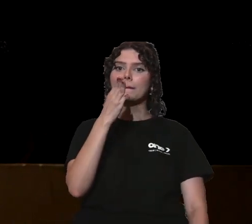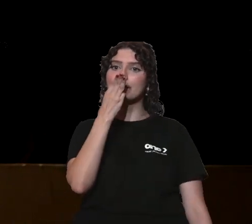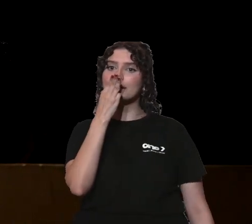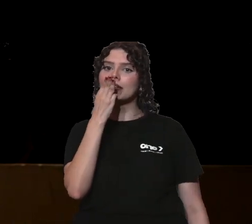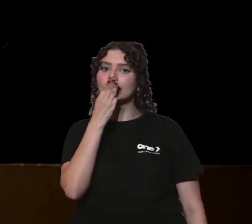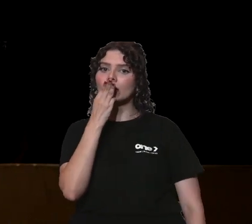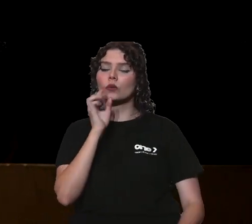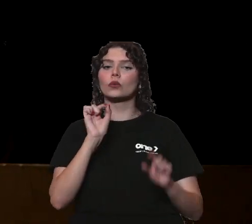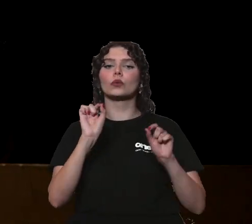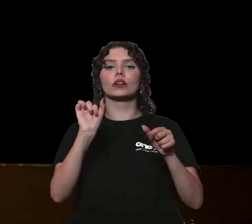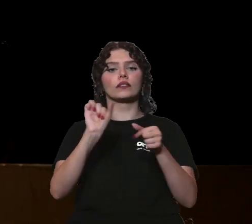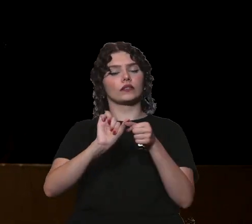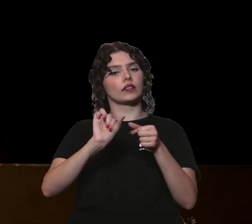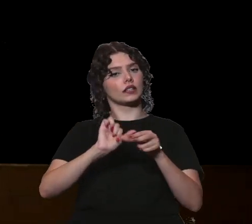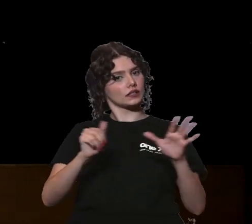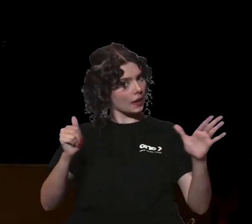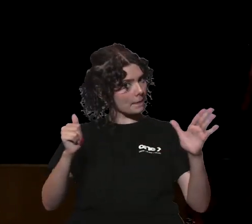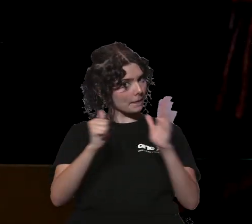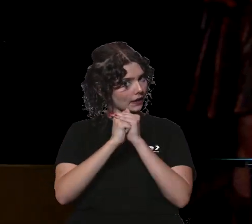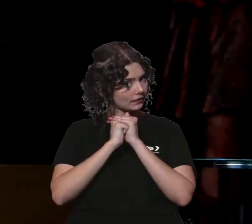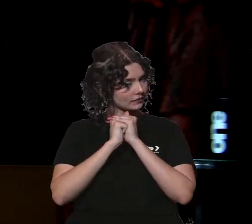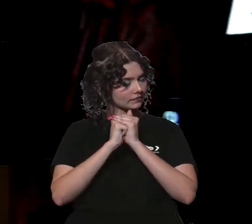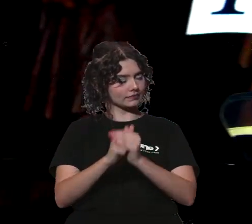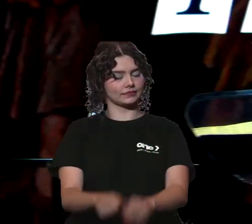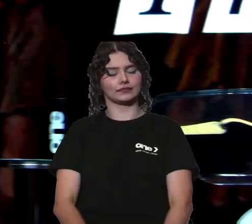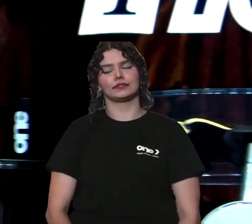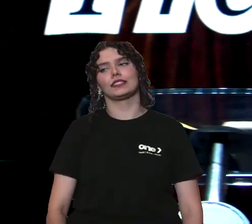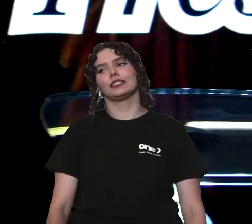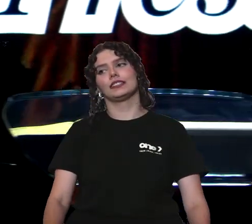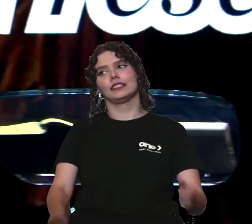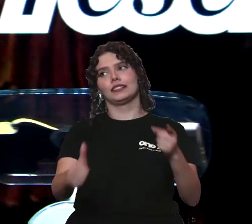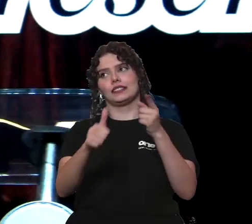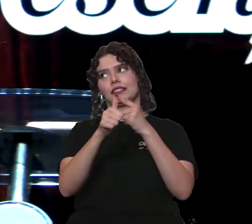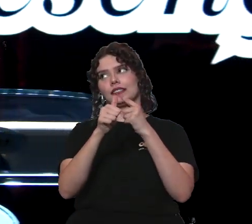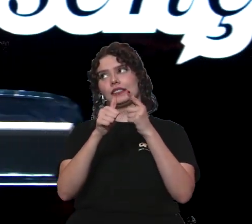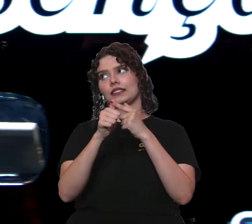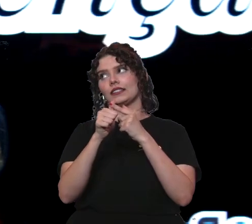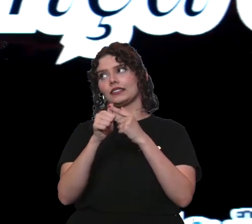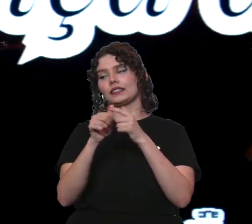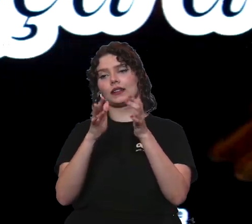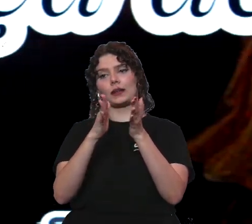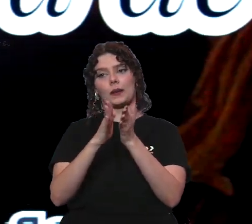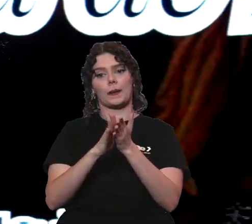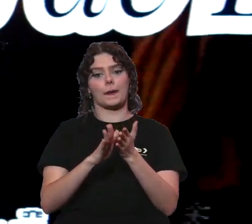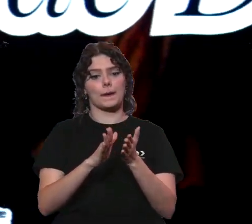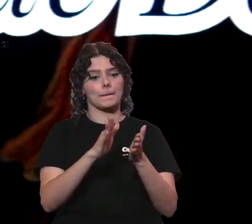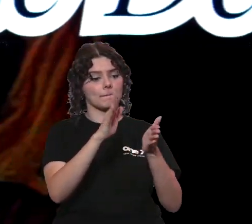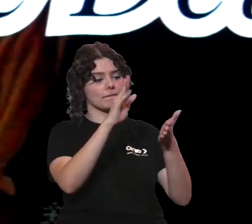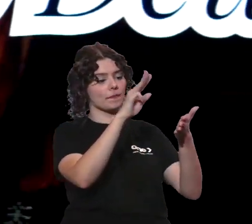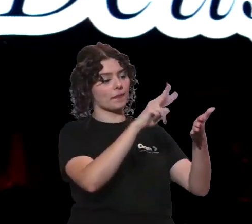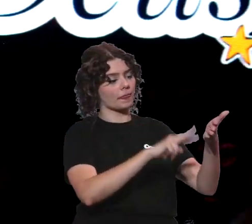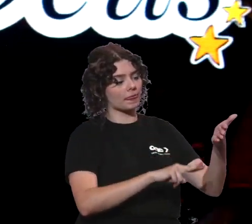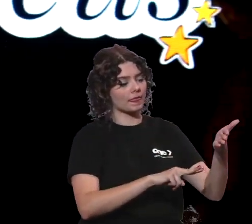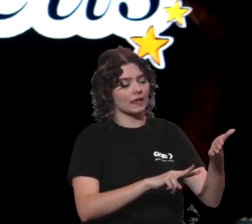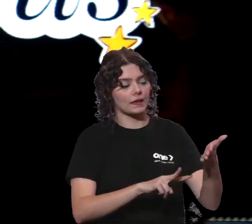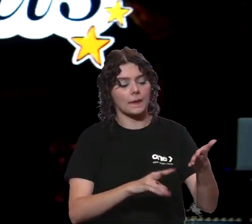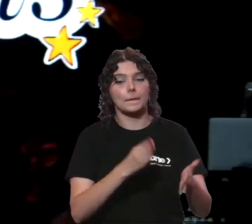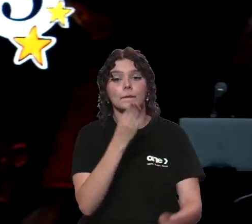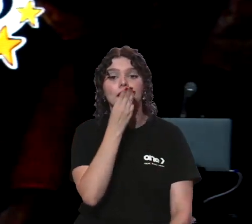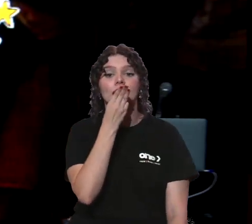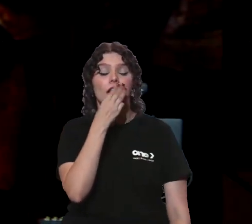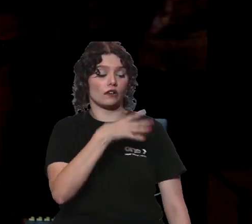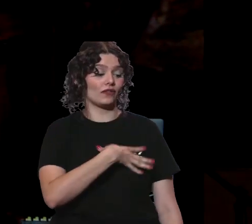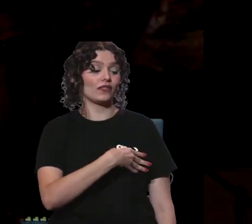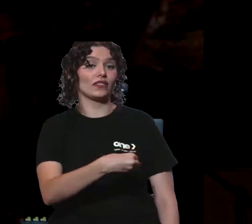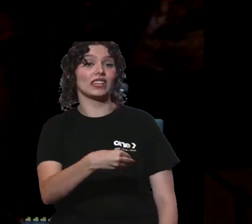estava fazendo. Amém? Então a primeira coisa aparece nesse texto. A Bíblia diz que Mical era filha de